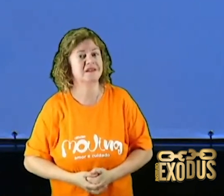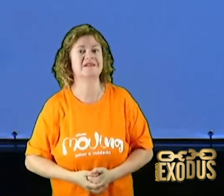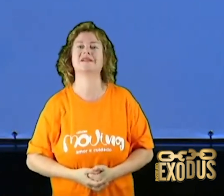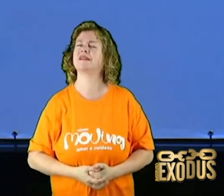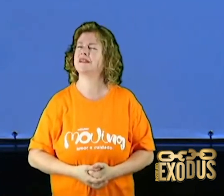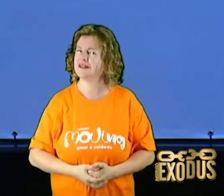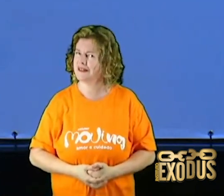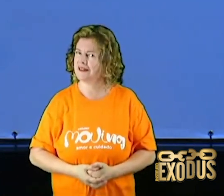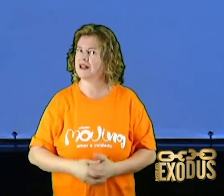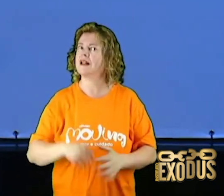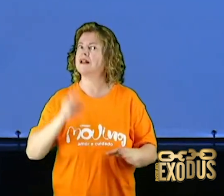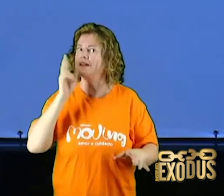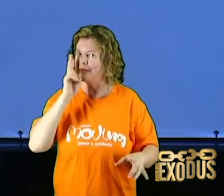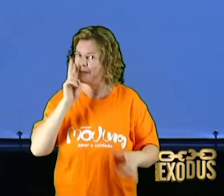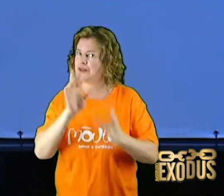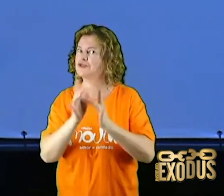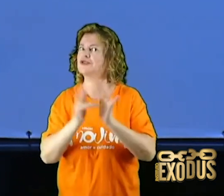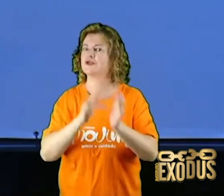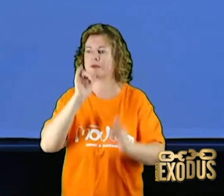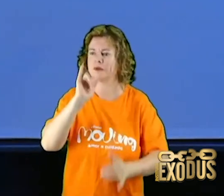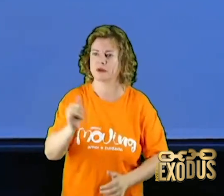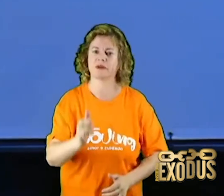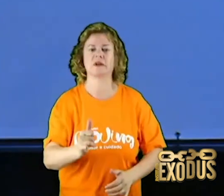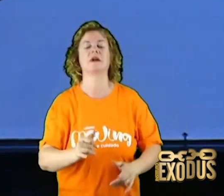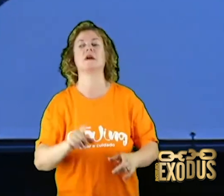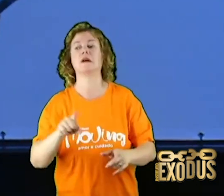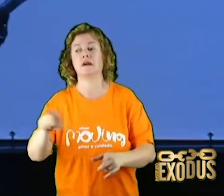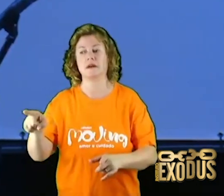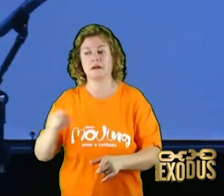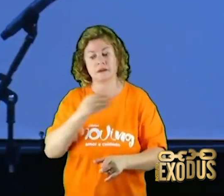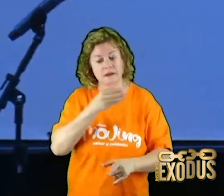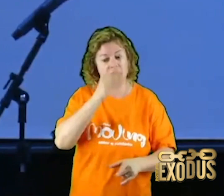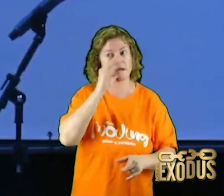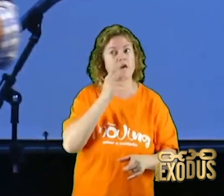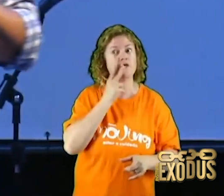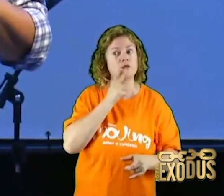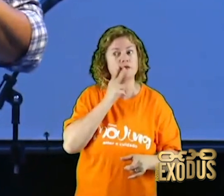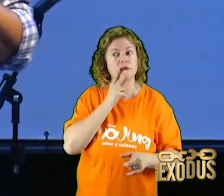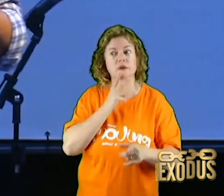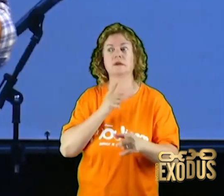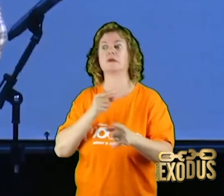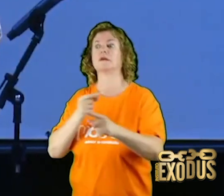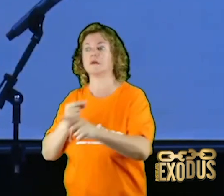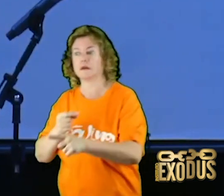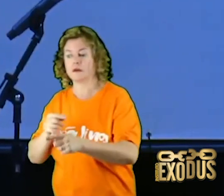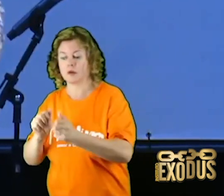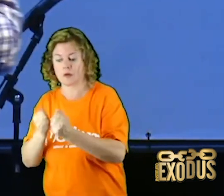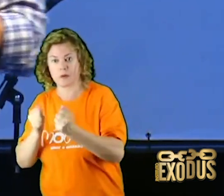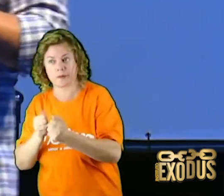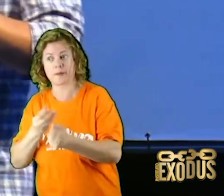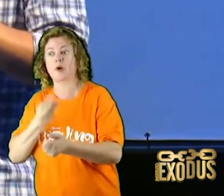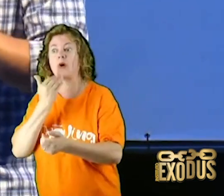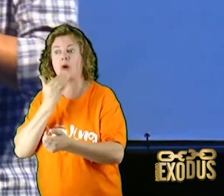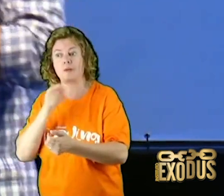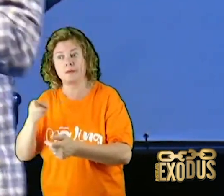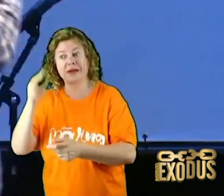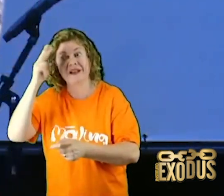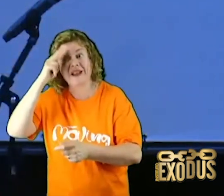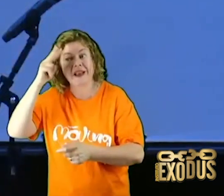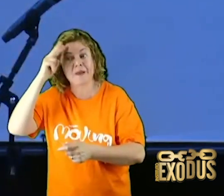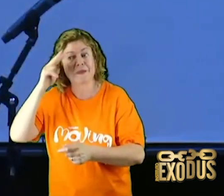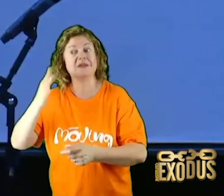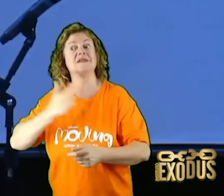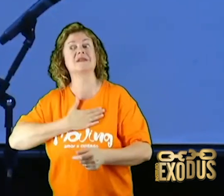Celebrem a ceia para que vocês se lembrem de quem eu sou e do meu